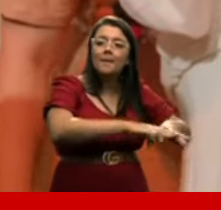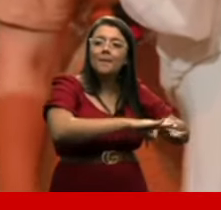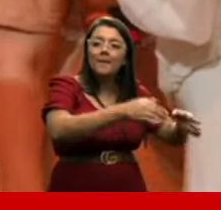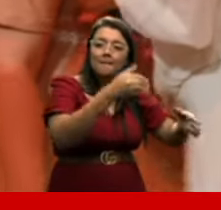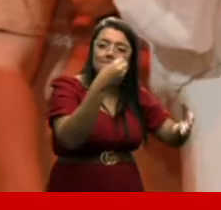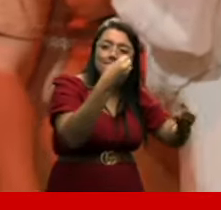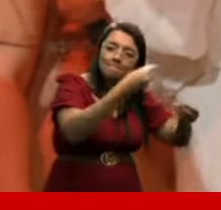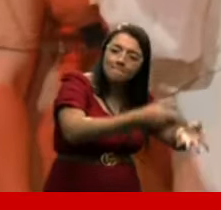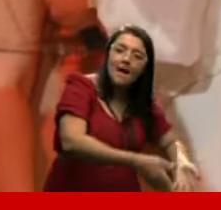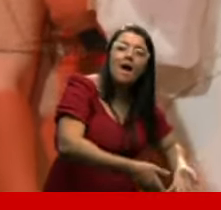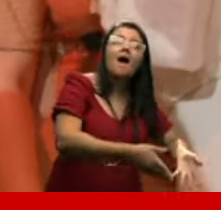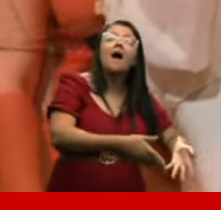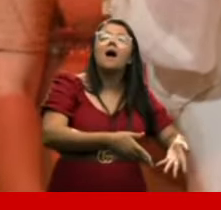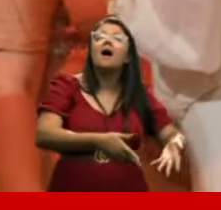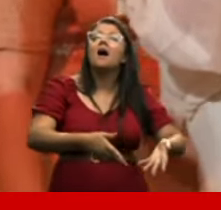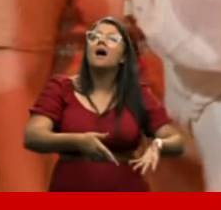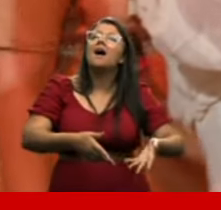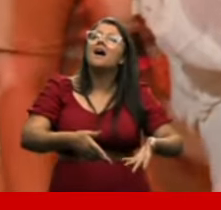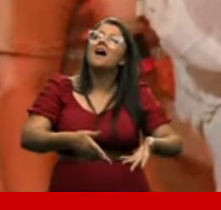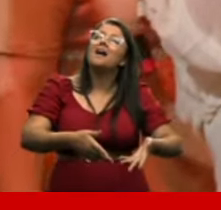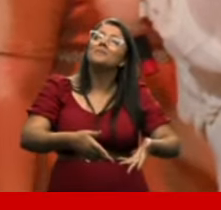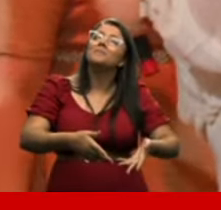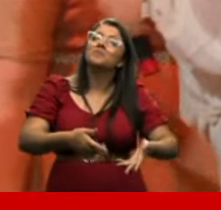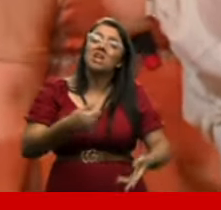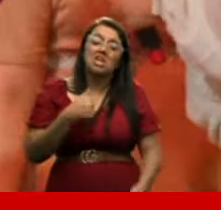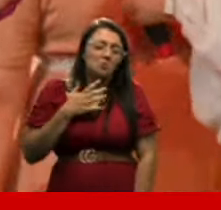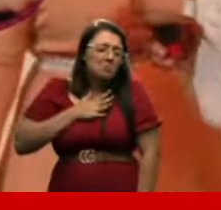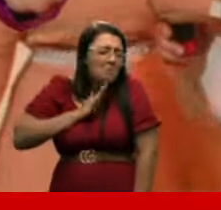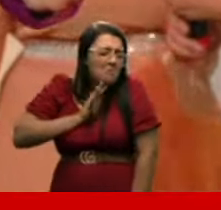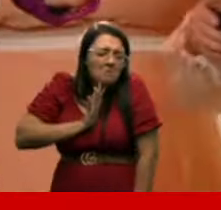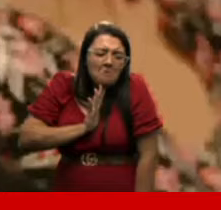da cabeceira da cama, que eu